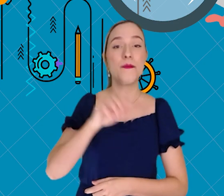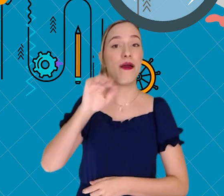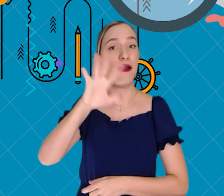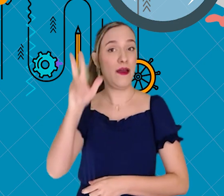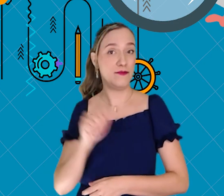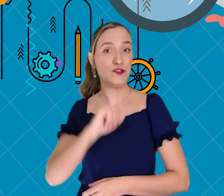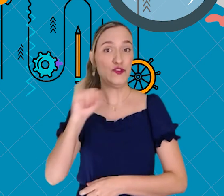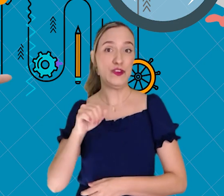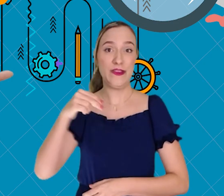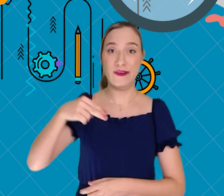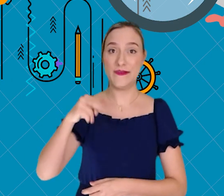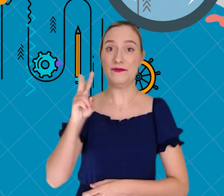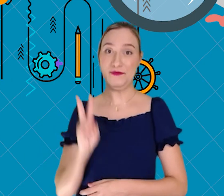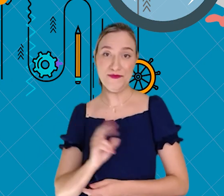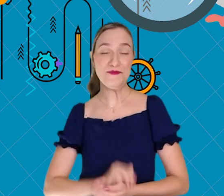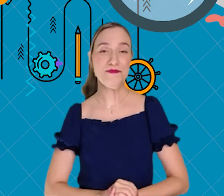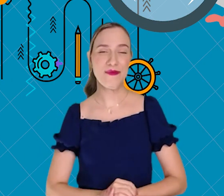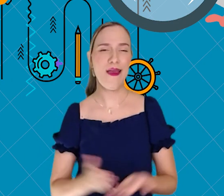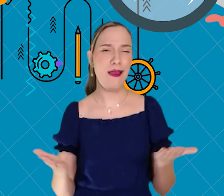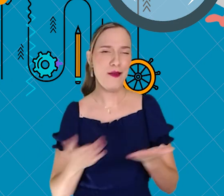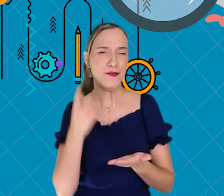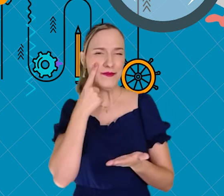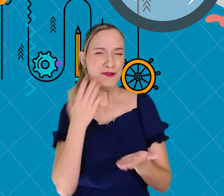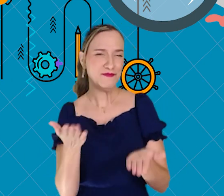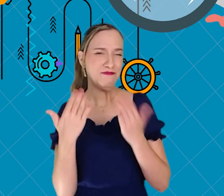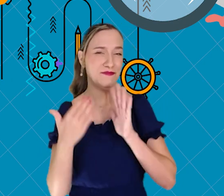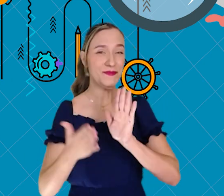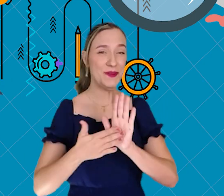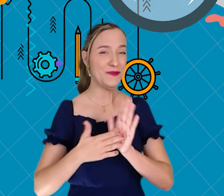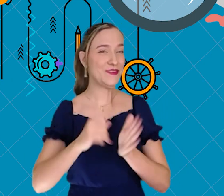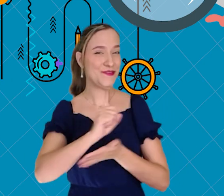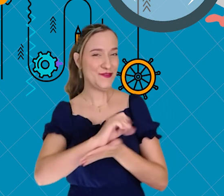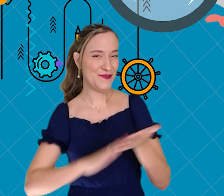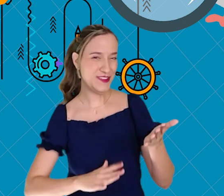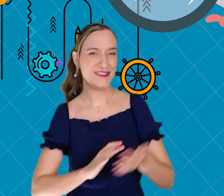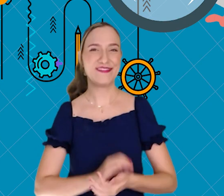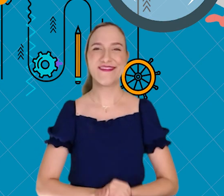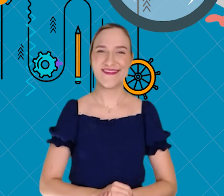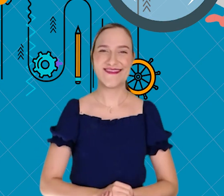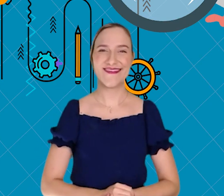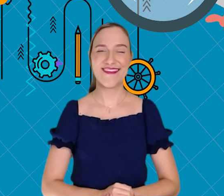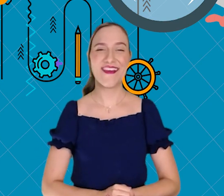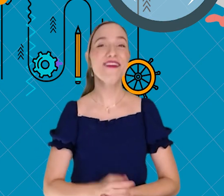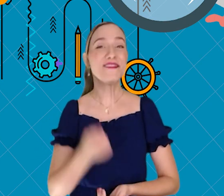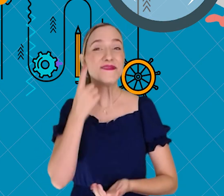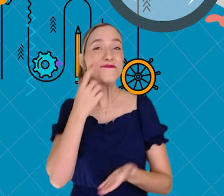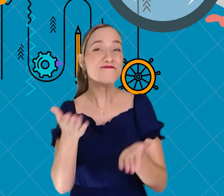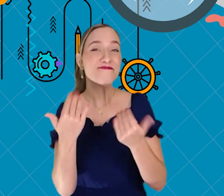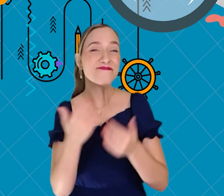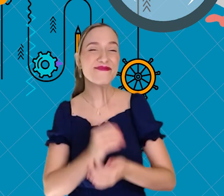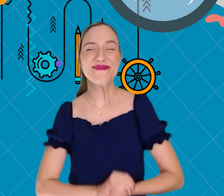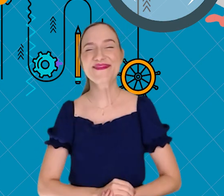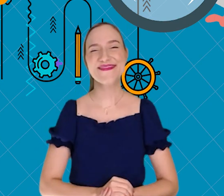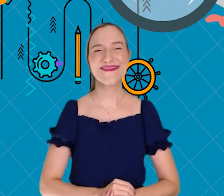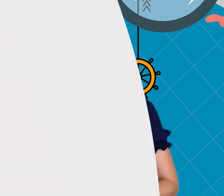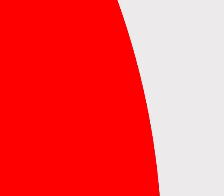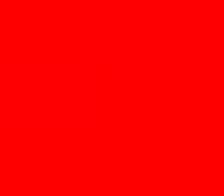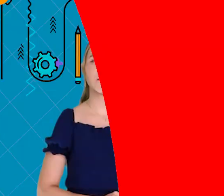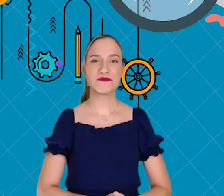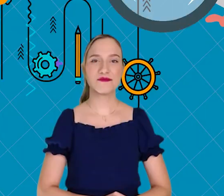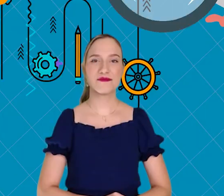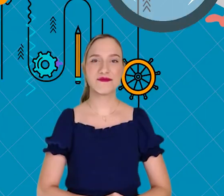@africajnview. E agora, vamos com a proposta de atividade com a professora Andriele. Andriele, é com você.